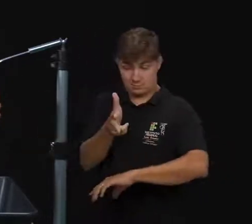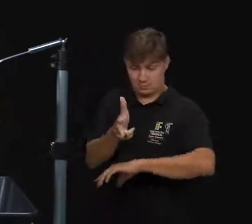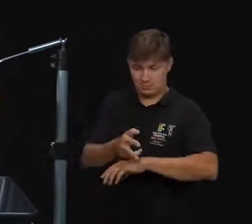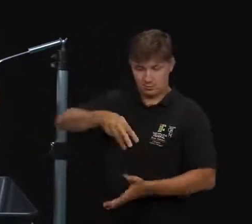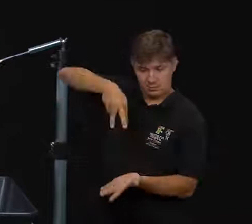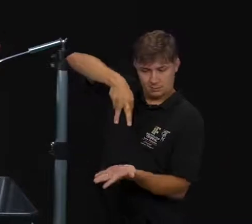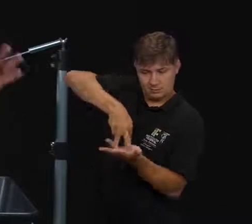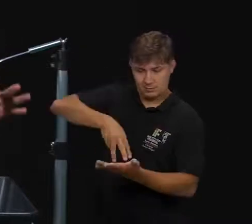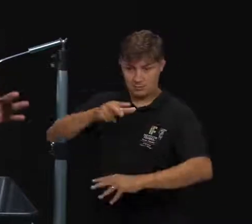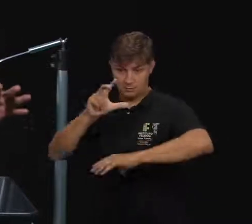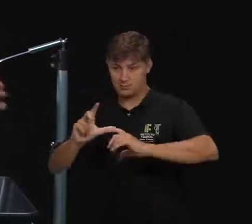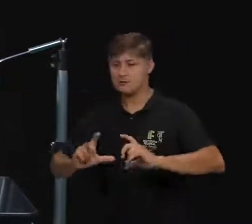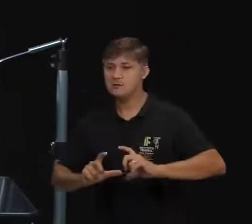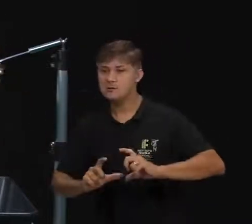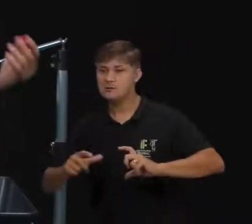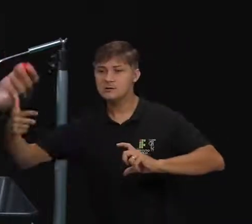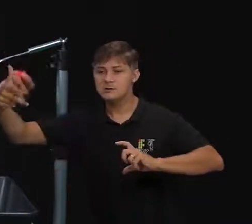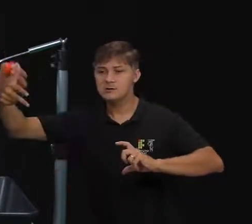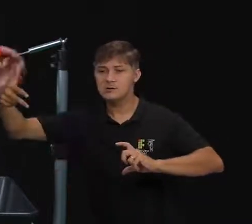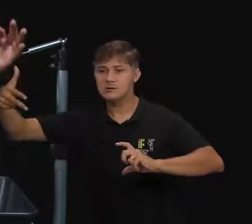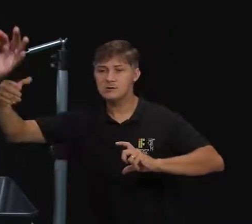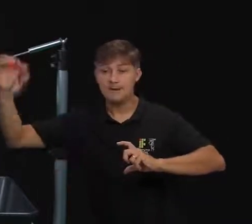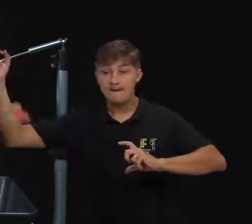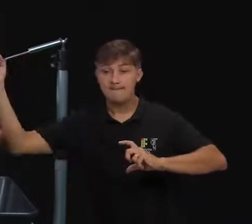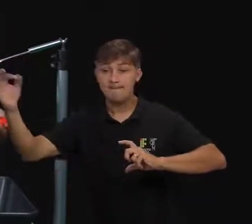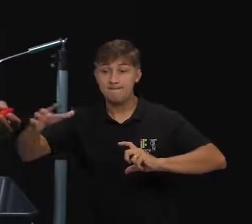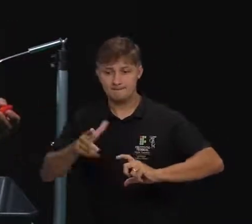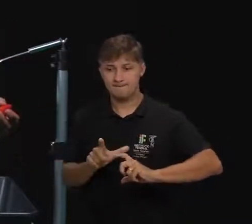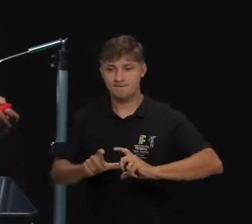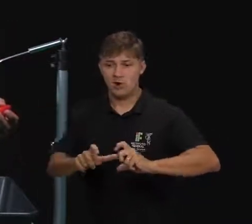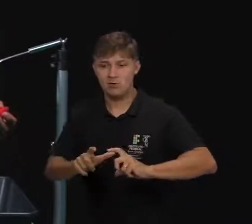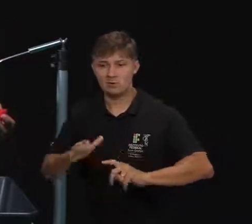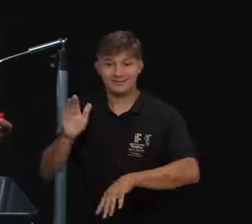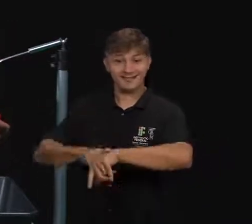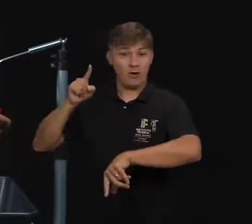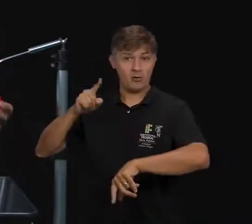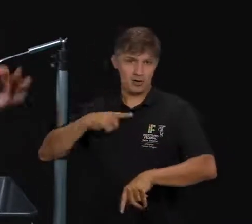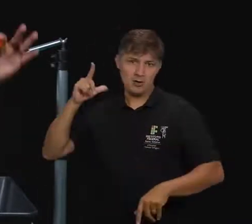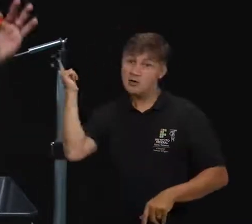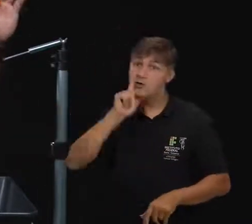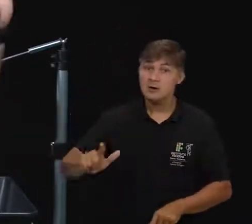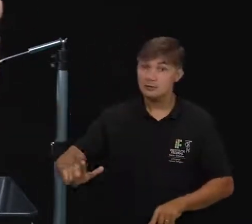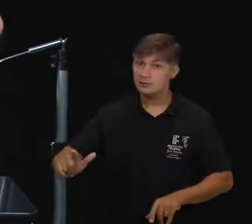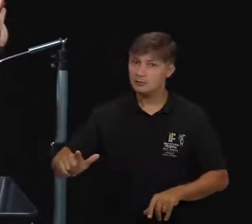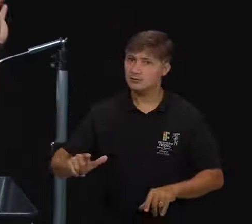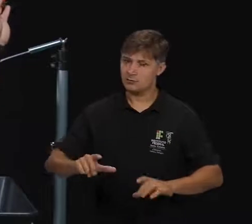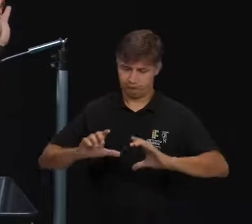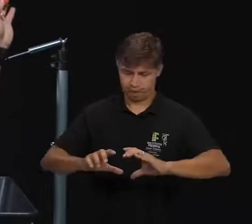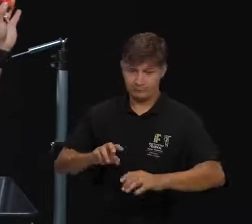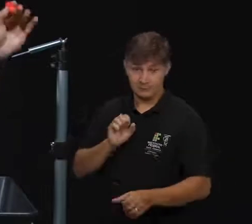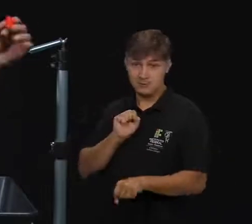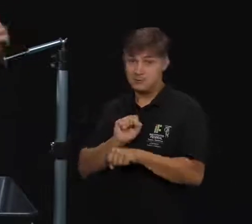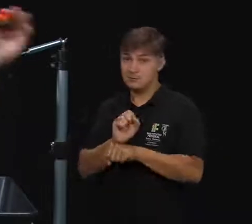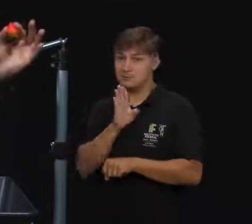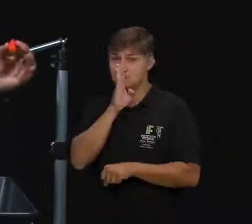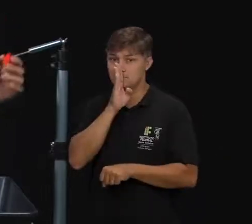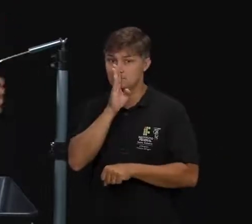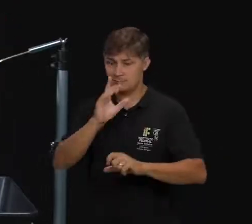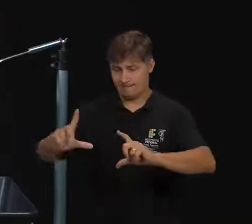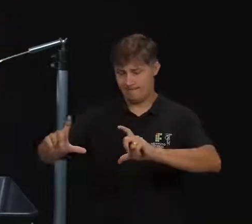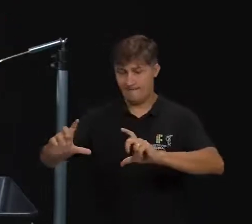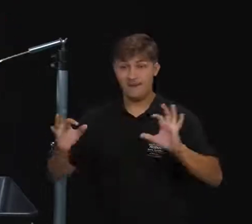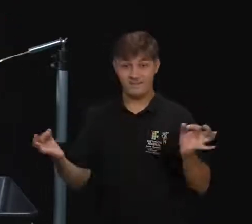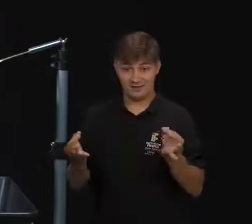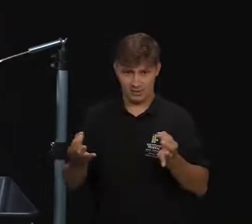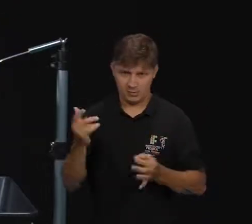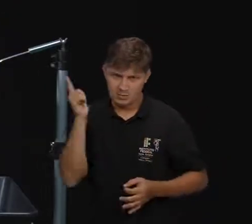num tripé para clicar de uma forma melhor, porque daí a câmera vai estar posicionada, eu vou apertar o botão e eu vou estar com ela imobilizada. E aí com isso eu